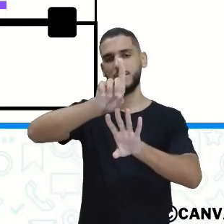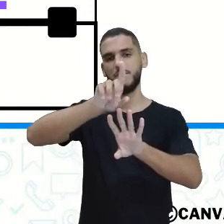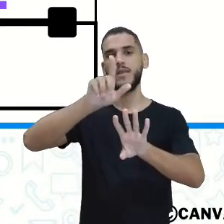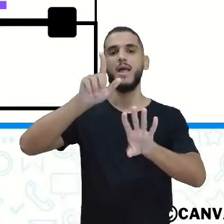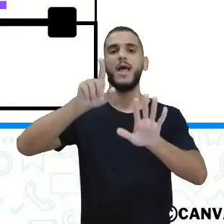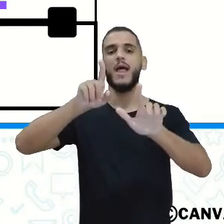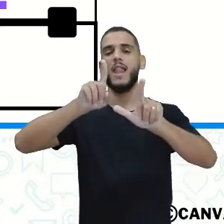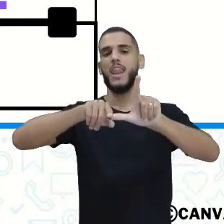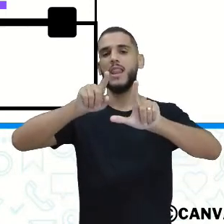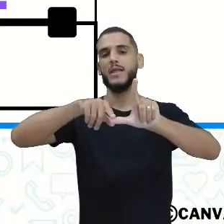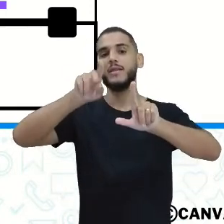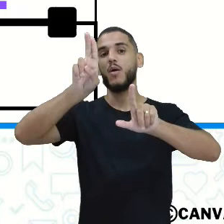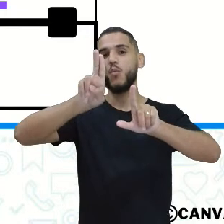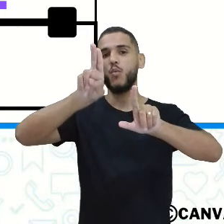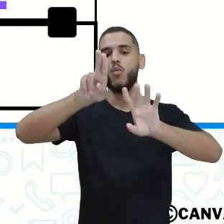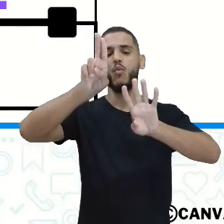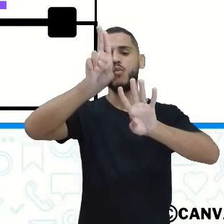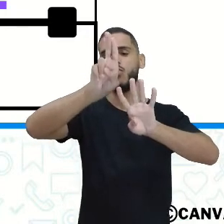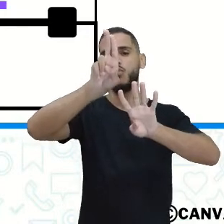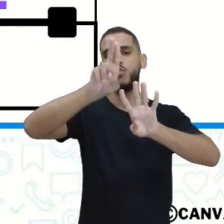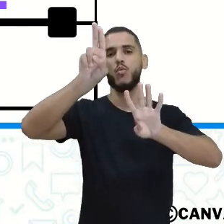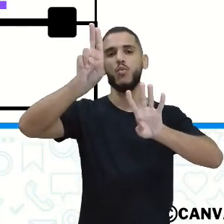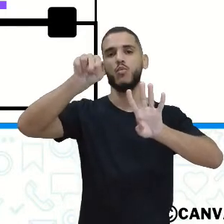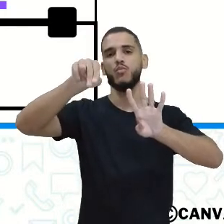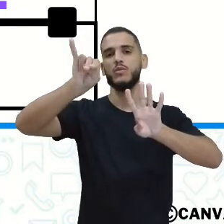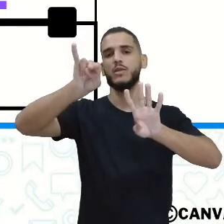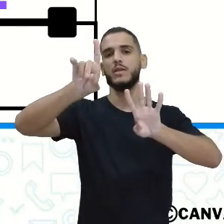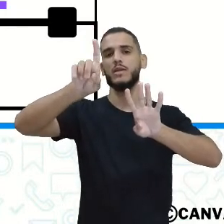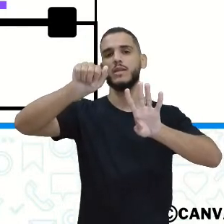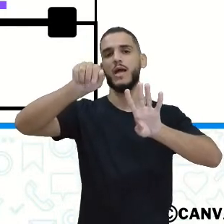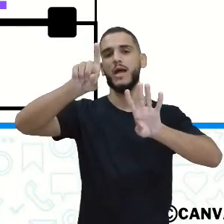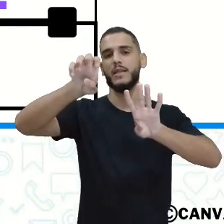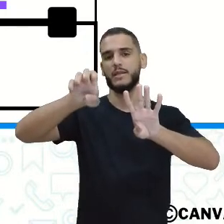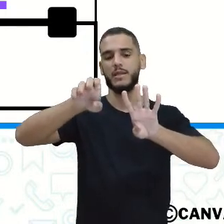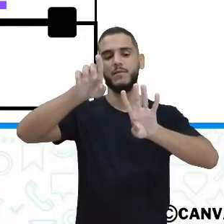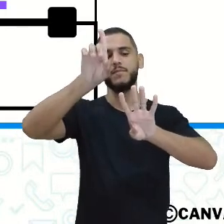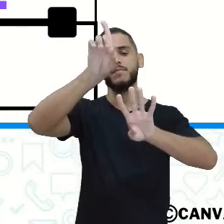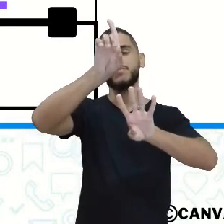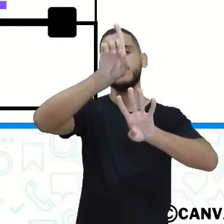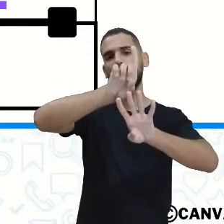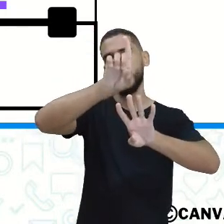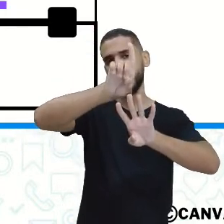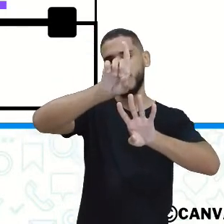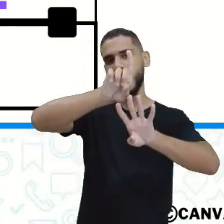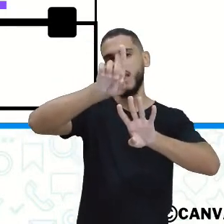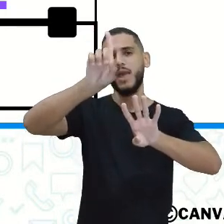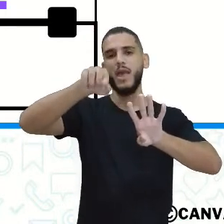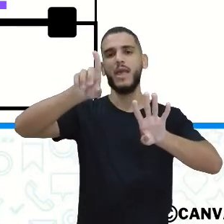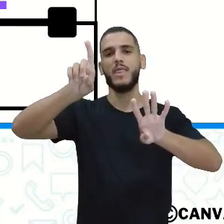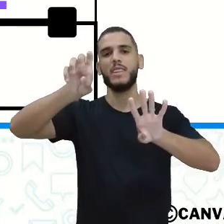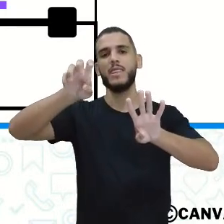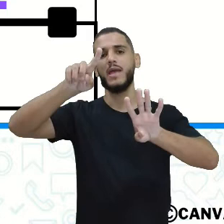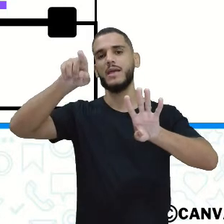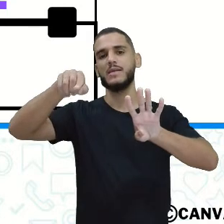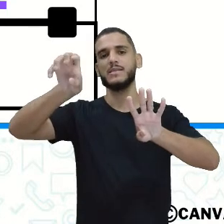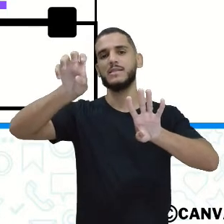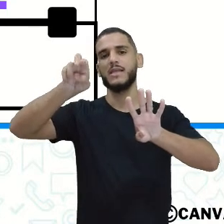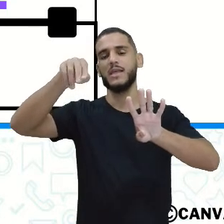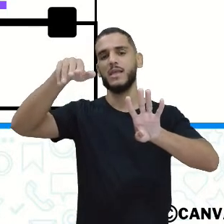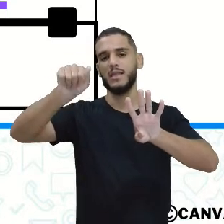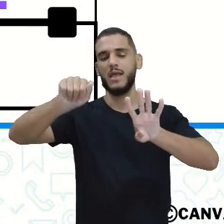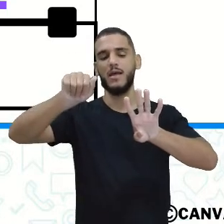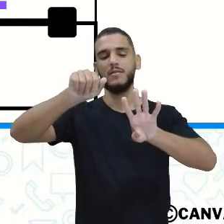representa a unidade, quem é dezena na dezena, o D representa a ordem das dezenas, ordem